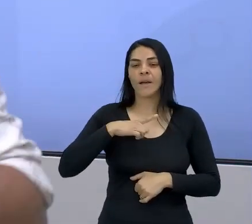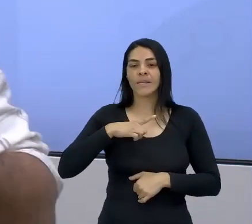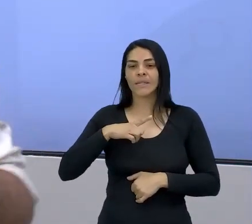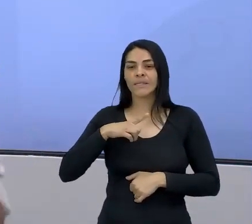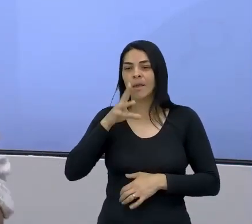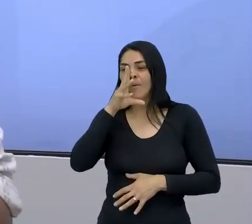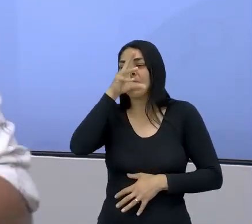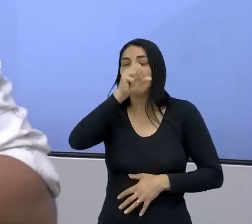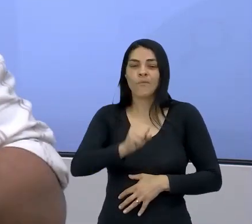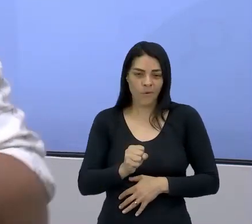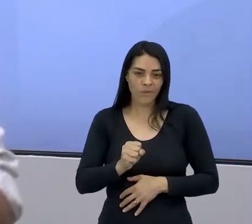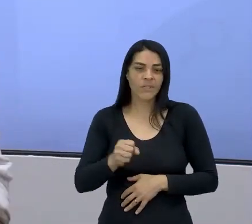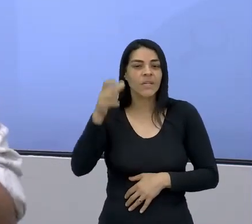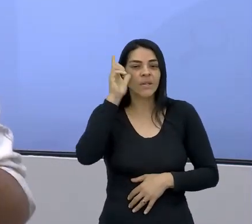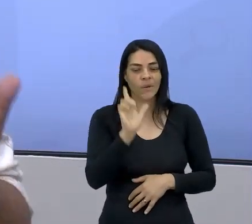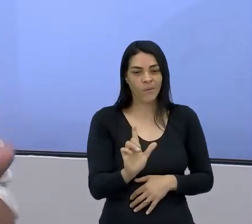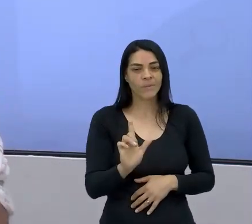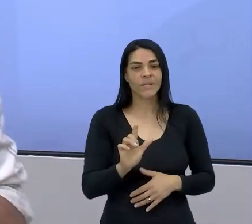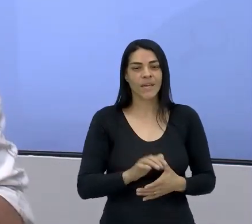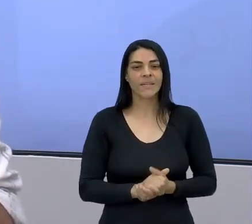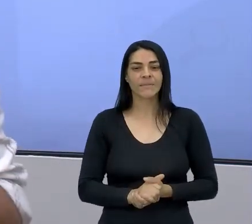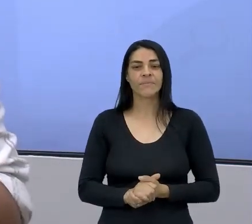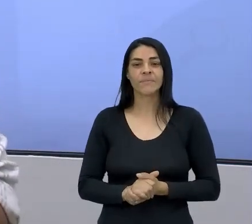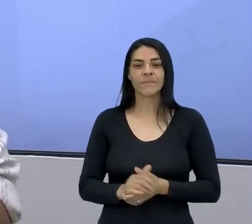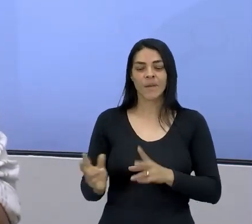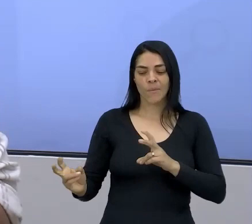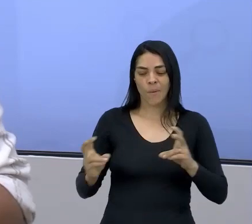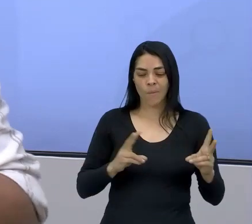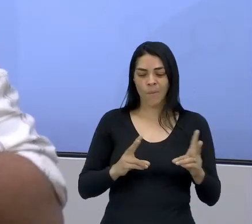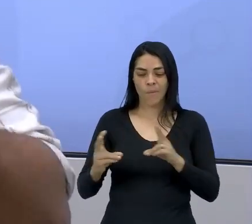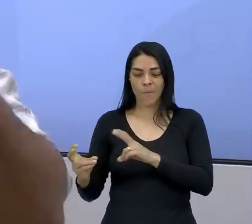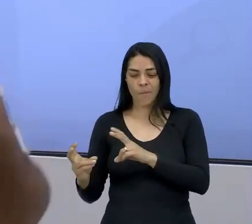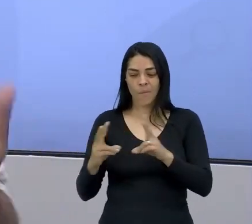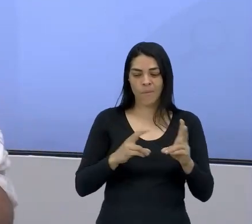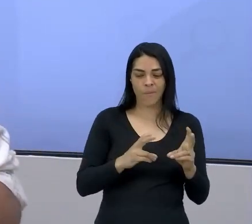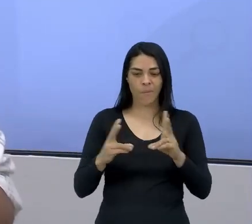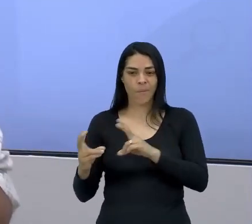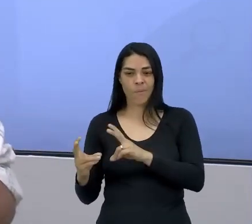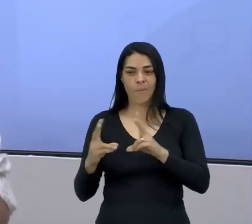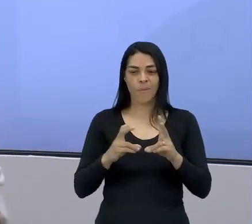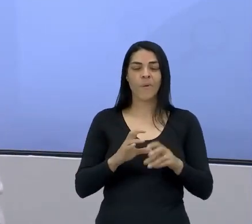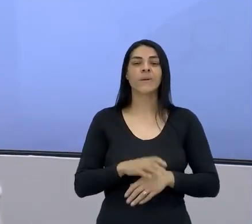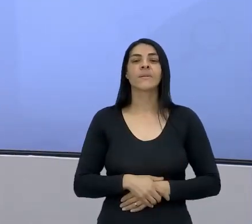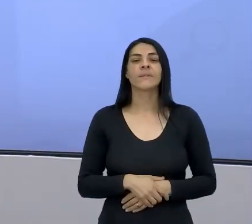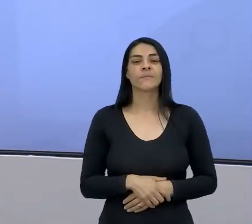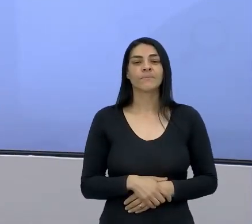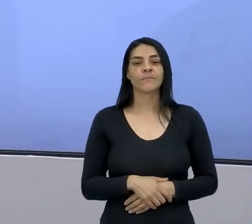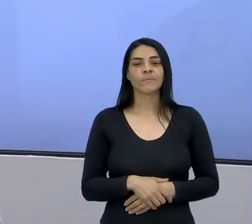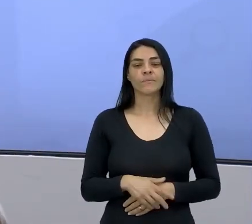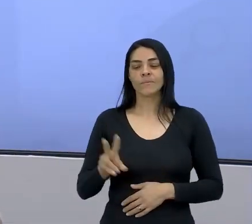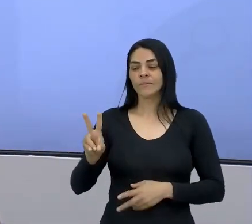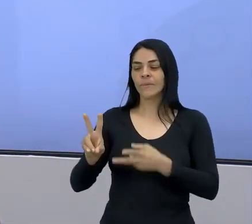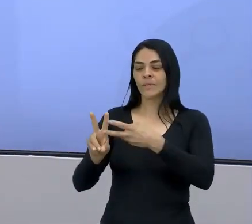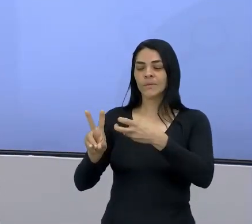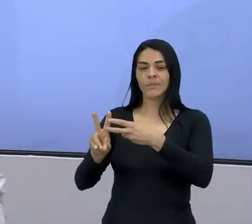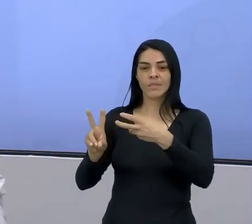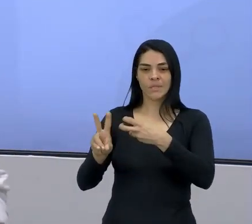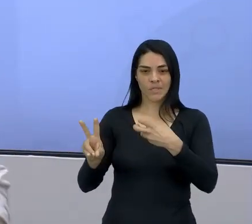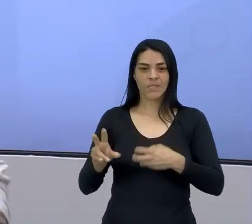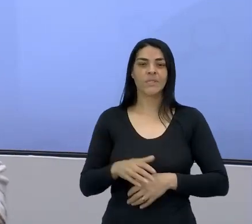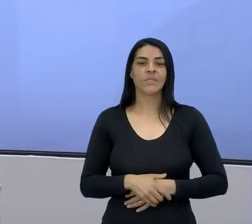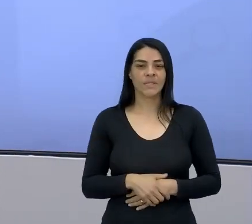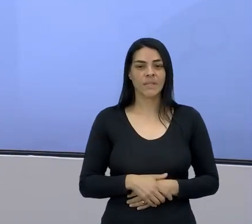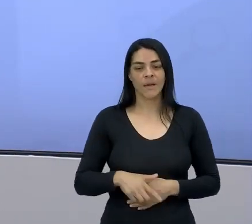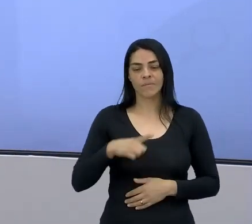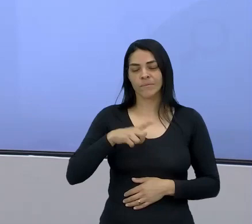pode algo para não ter que entrar vias de fato, né? Acho muito inteligente, uma sabedoria muito grande aí dos indígenas, né? O Uka-Uka, que